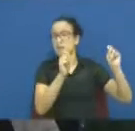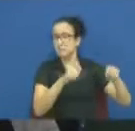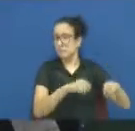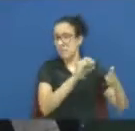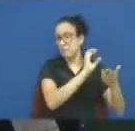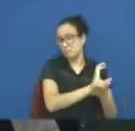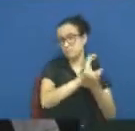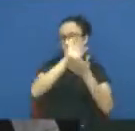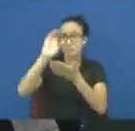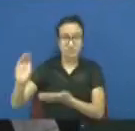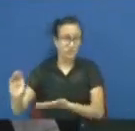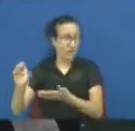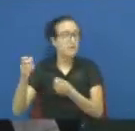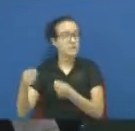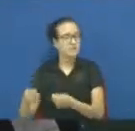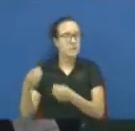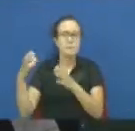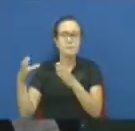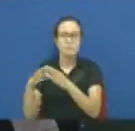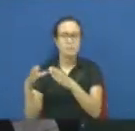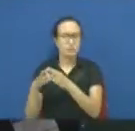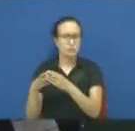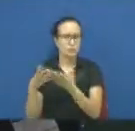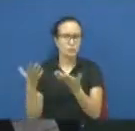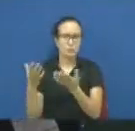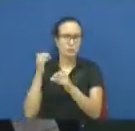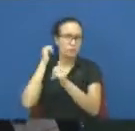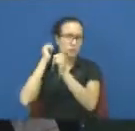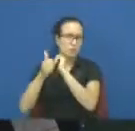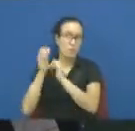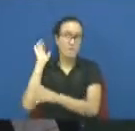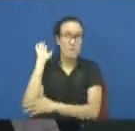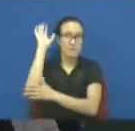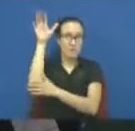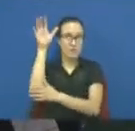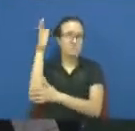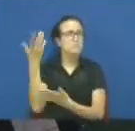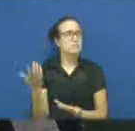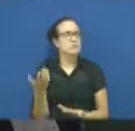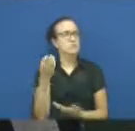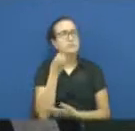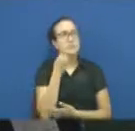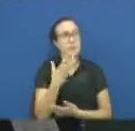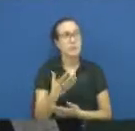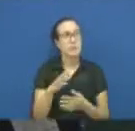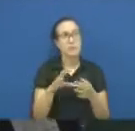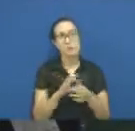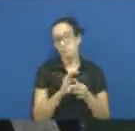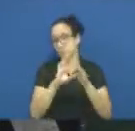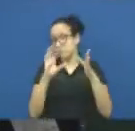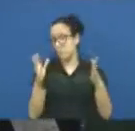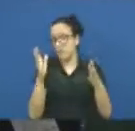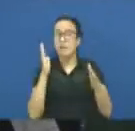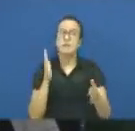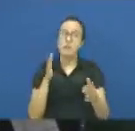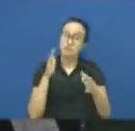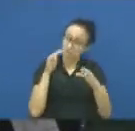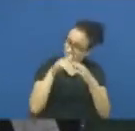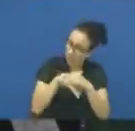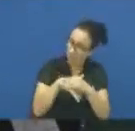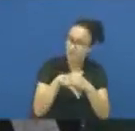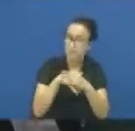vai transferir e mandando diretamente para a Winner. Não é? Nós estamos encurtando a distância. E nós vamos aprovar apenas a ampliação dessa